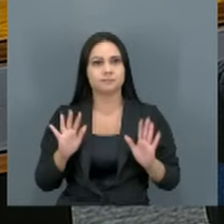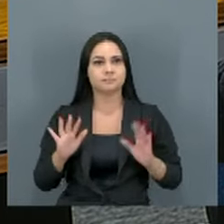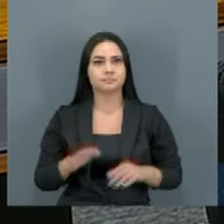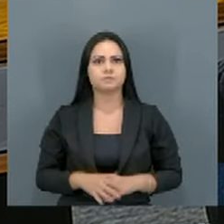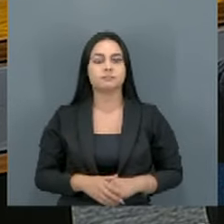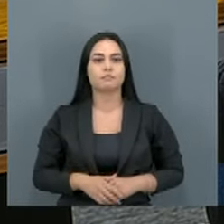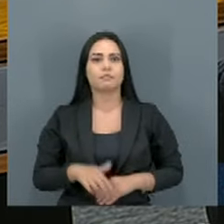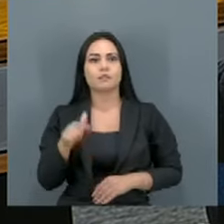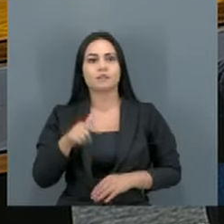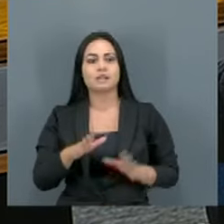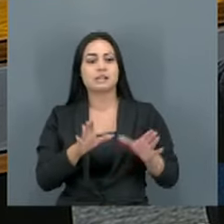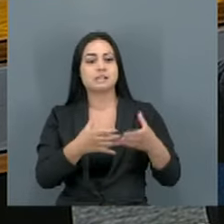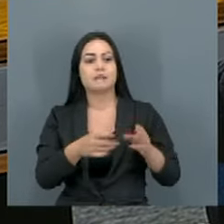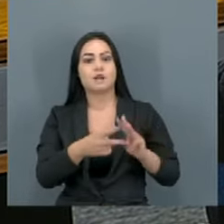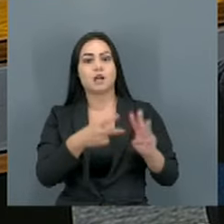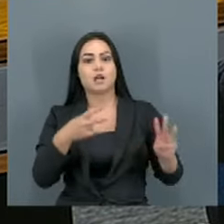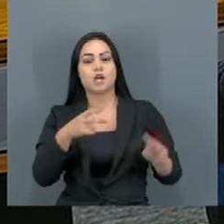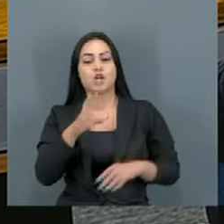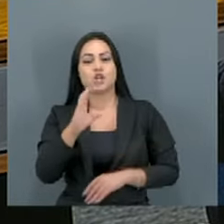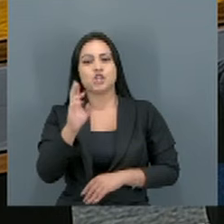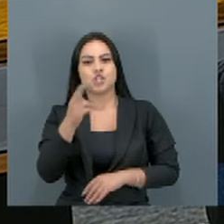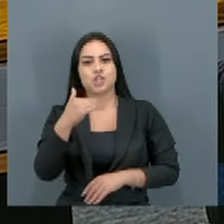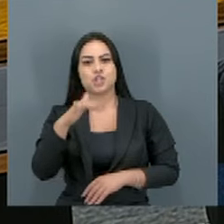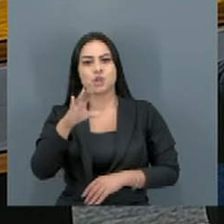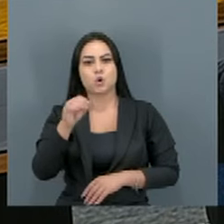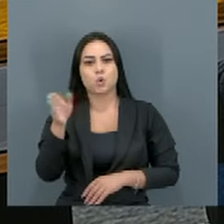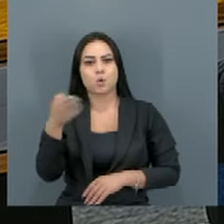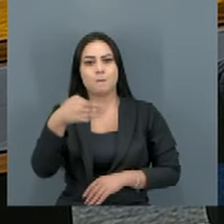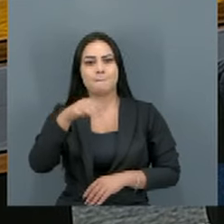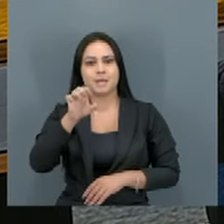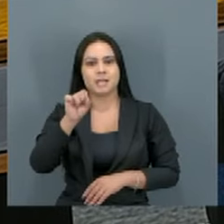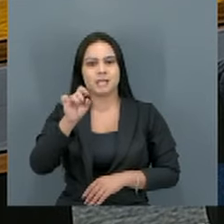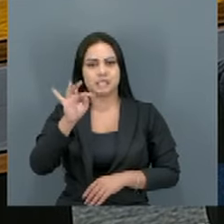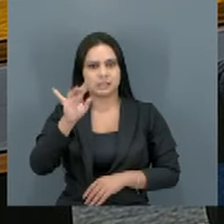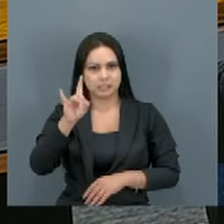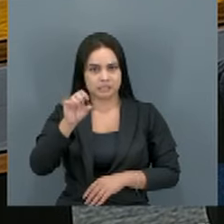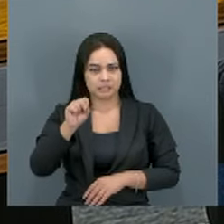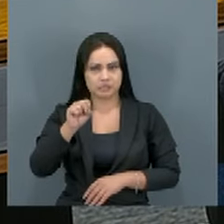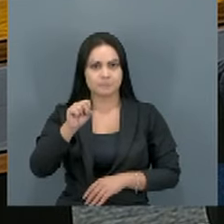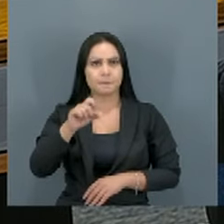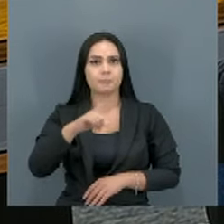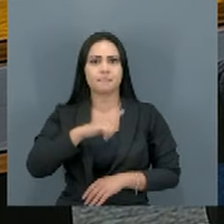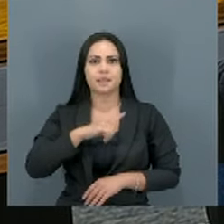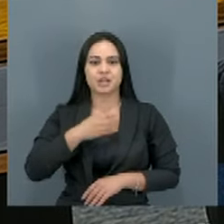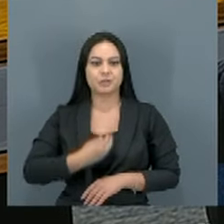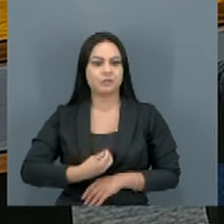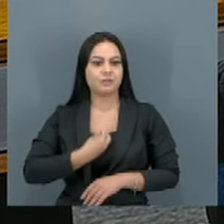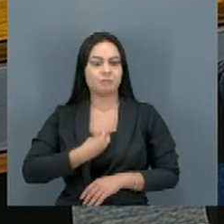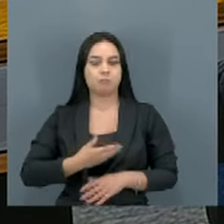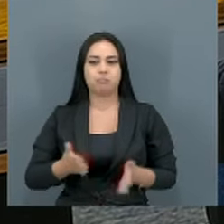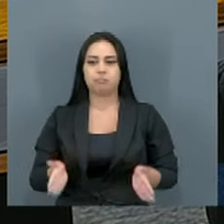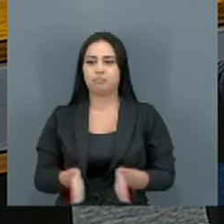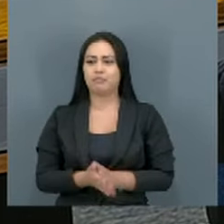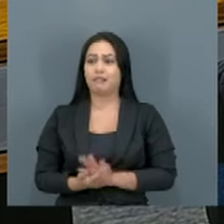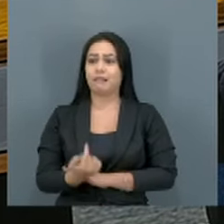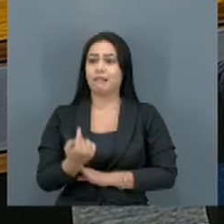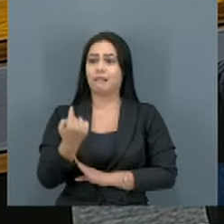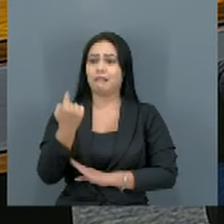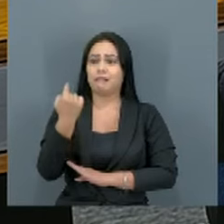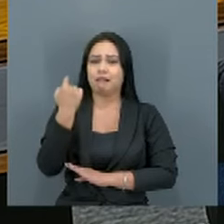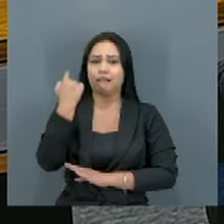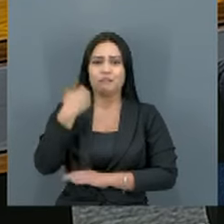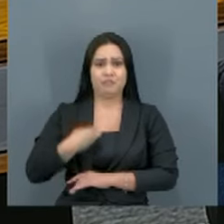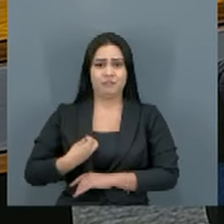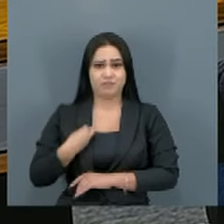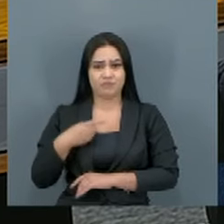na reserva Chico Mendes. Ou seja, o senhor tem que viver primitivo, como os primórdios viveram. É isso